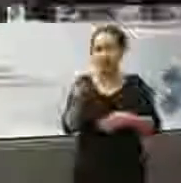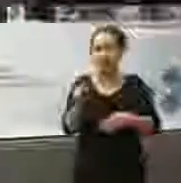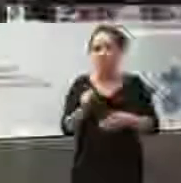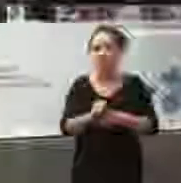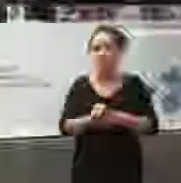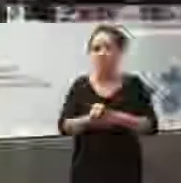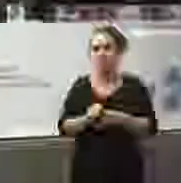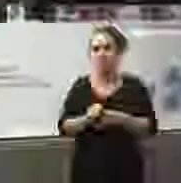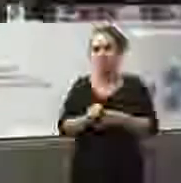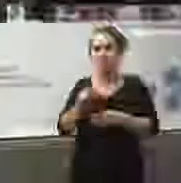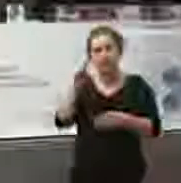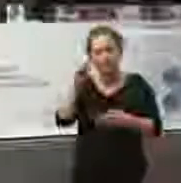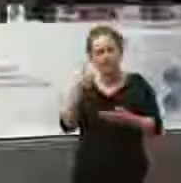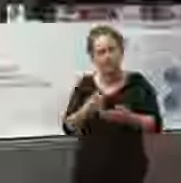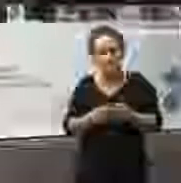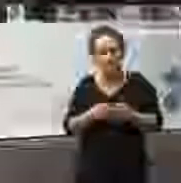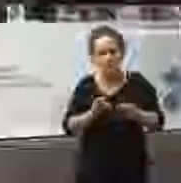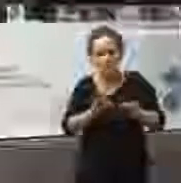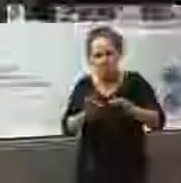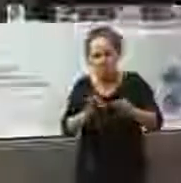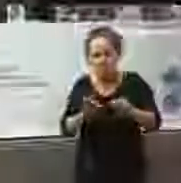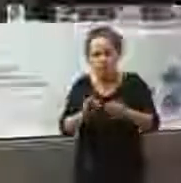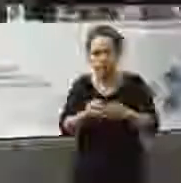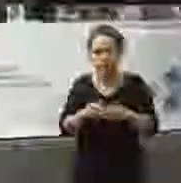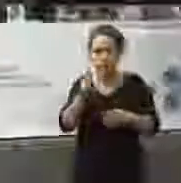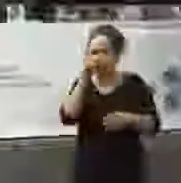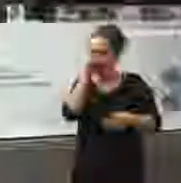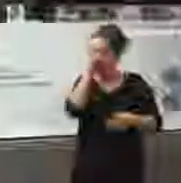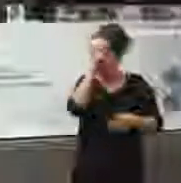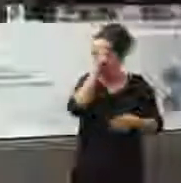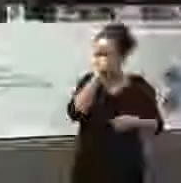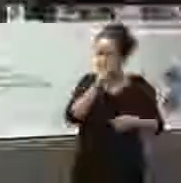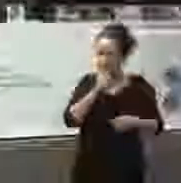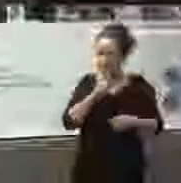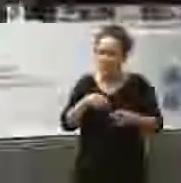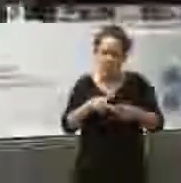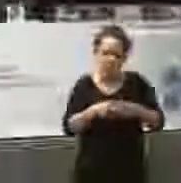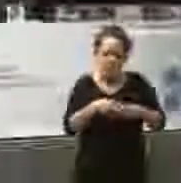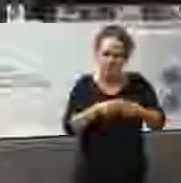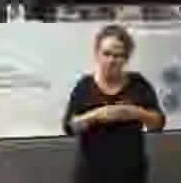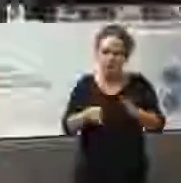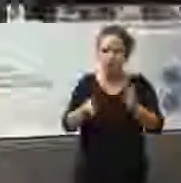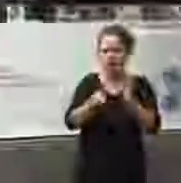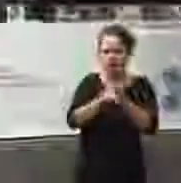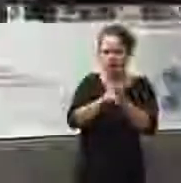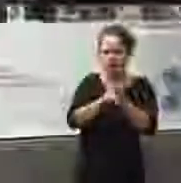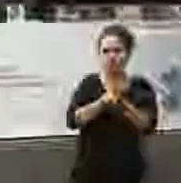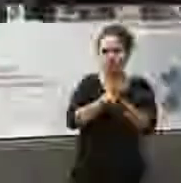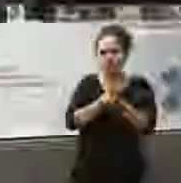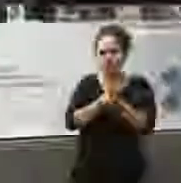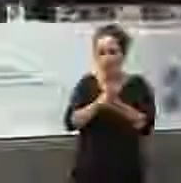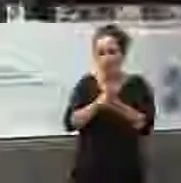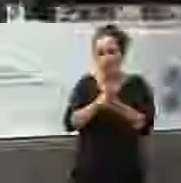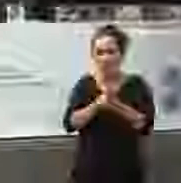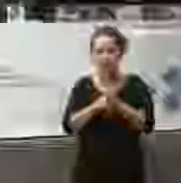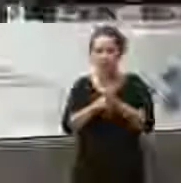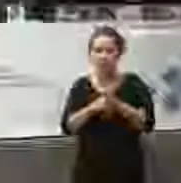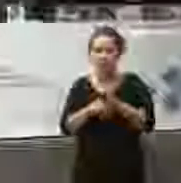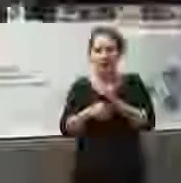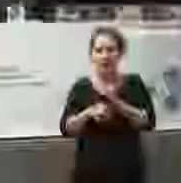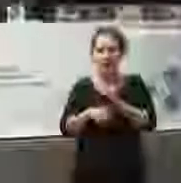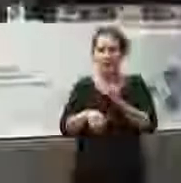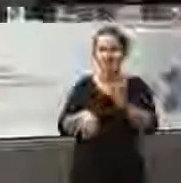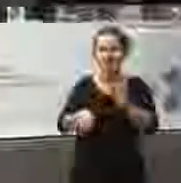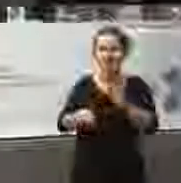contra os tratamentos mais complexos instrumentos próprios anticorrupção na da saúde como existe por exemplo na itália